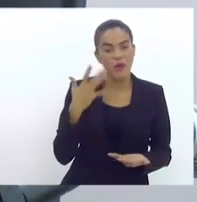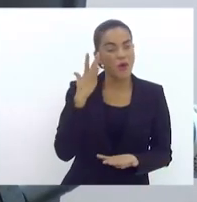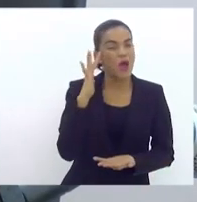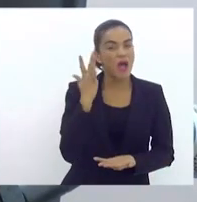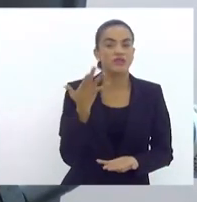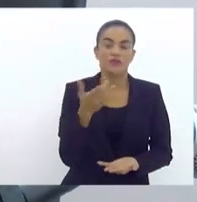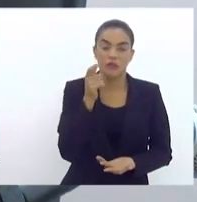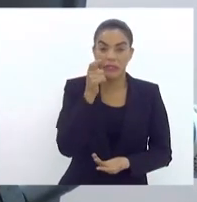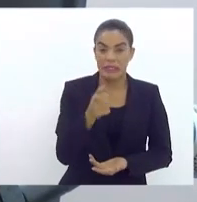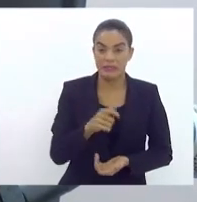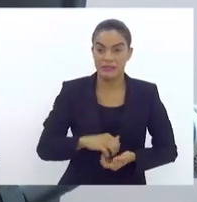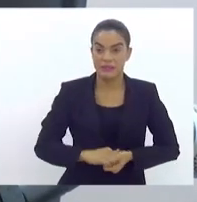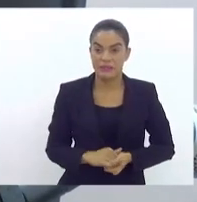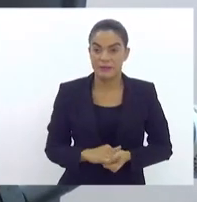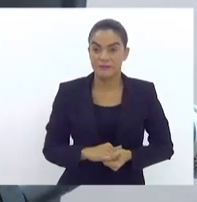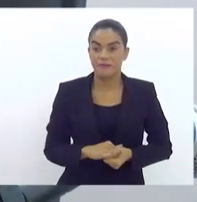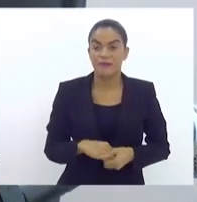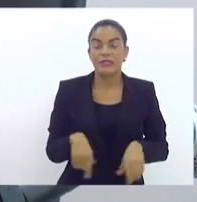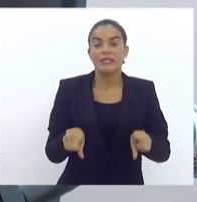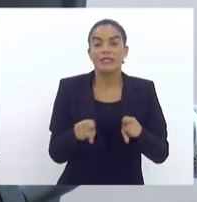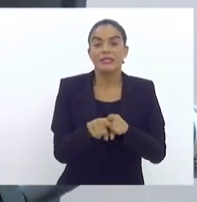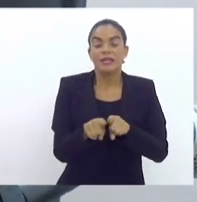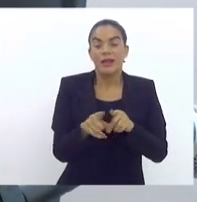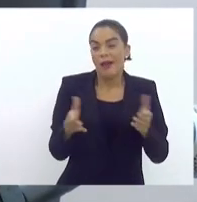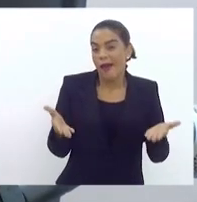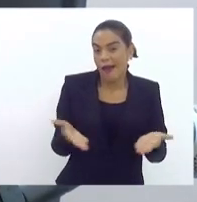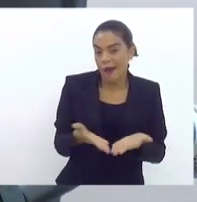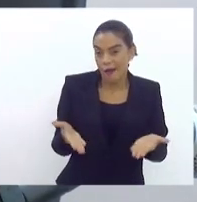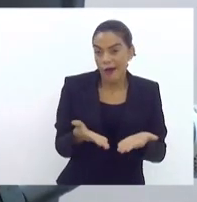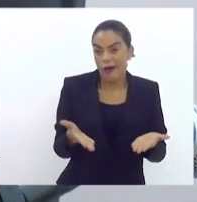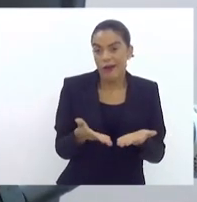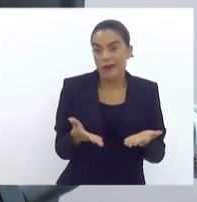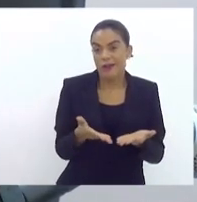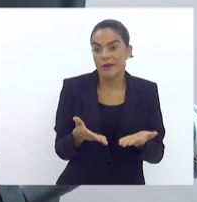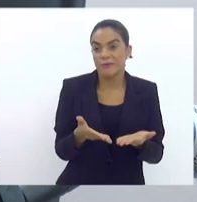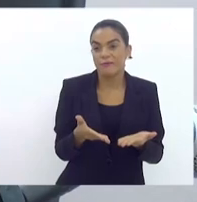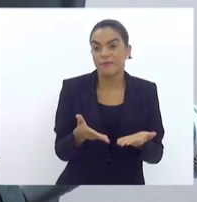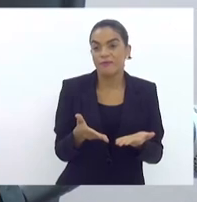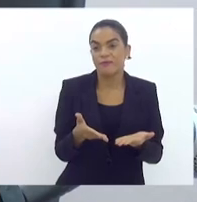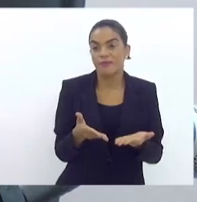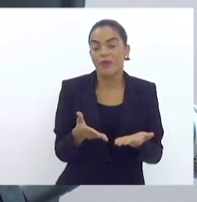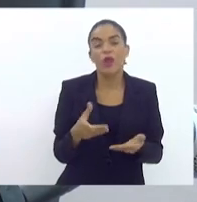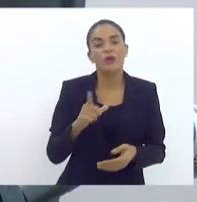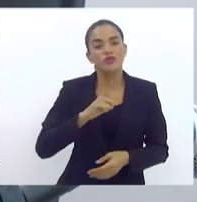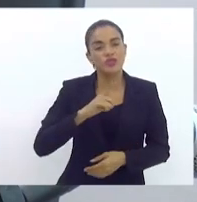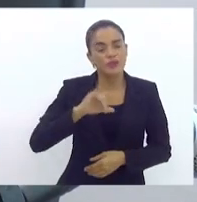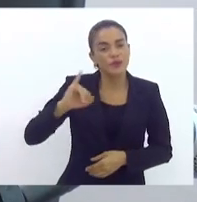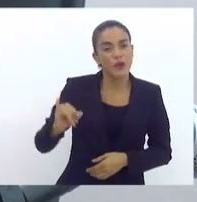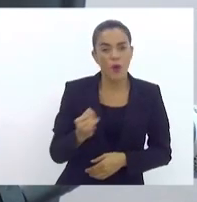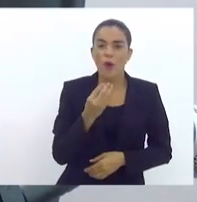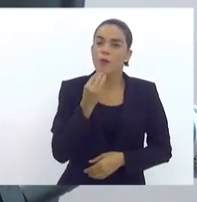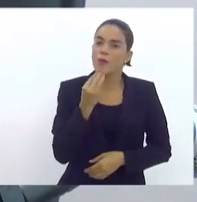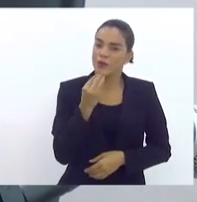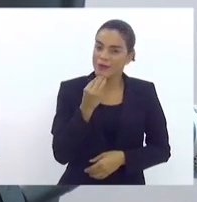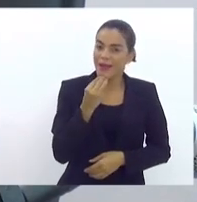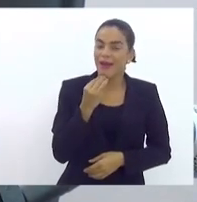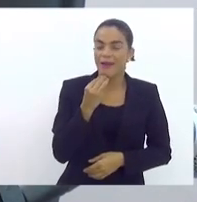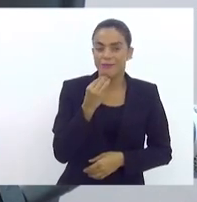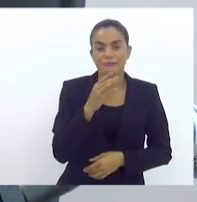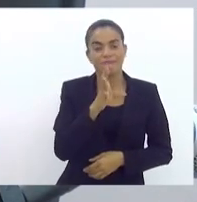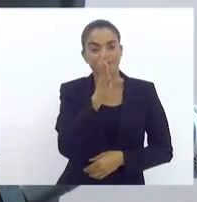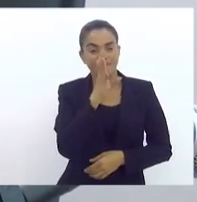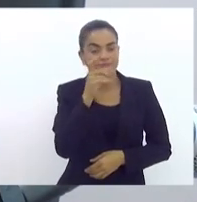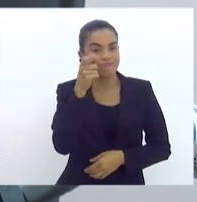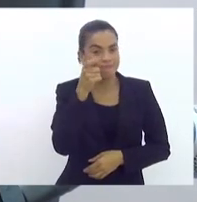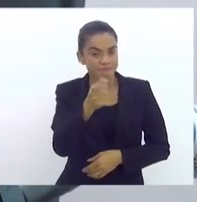foi muito interessante e agora pontualmente fazendo uma pergunta é eu fiquei eu tive a oportunidade de assistir uma matéria